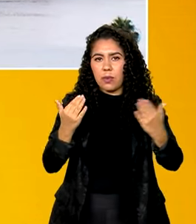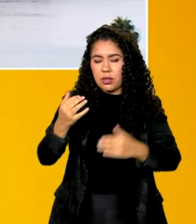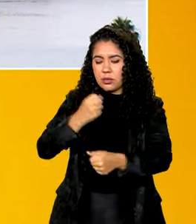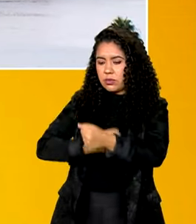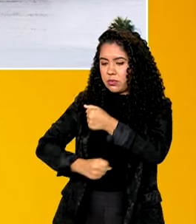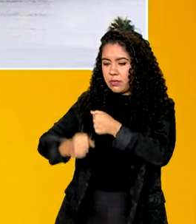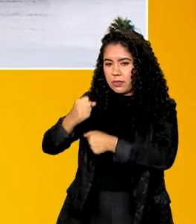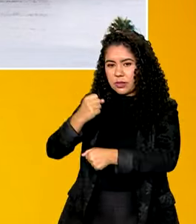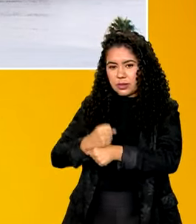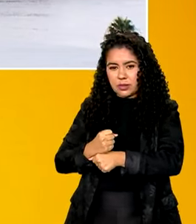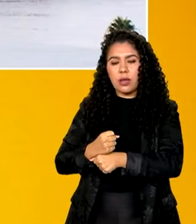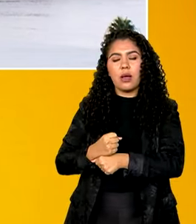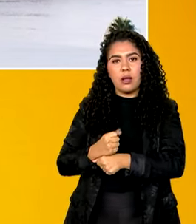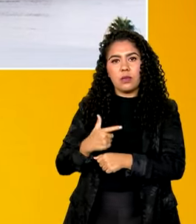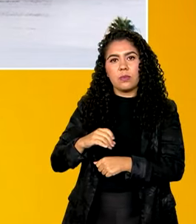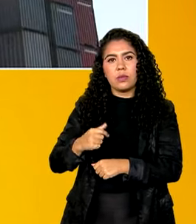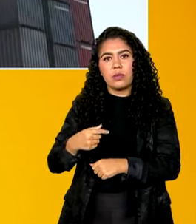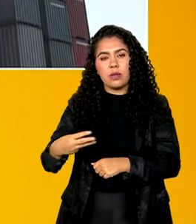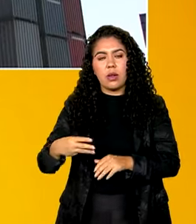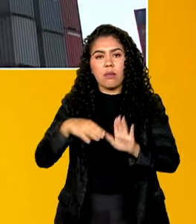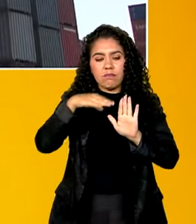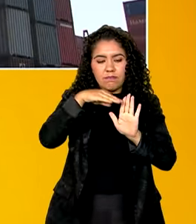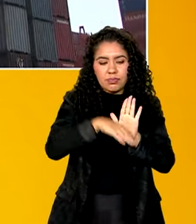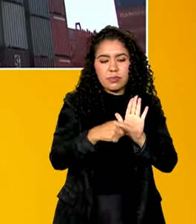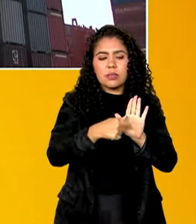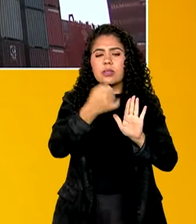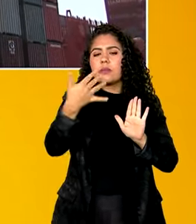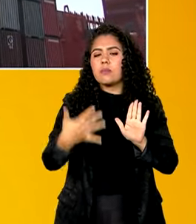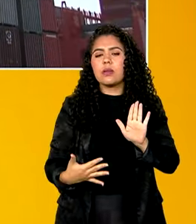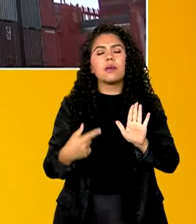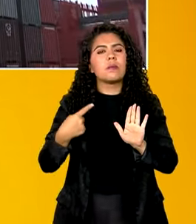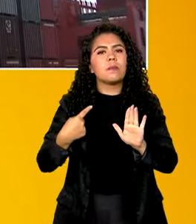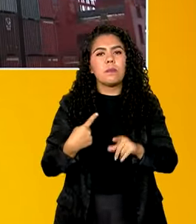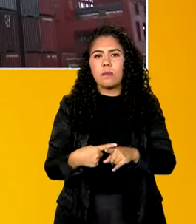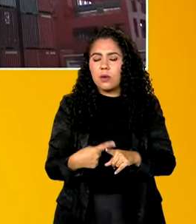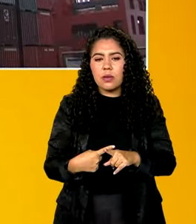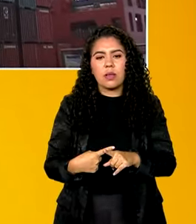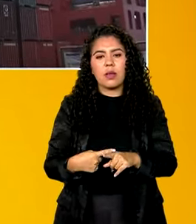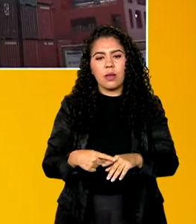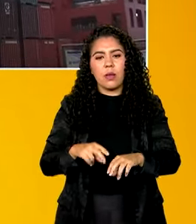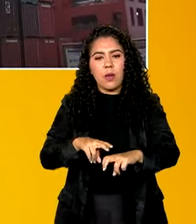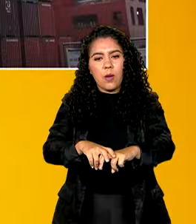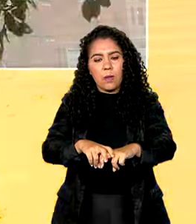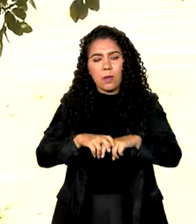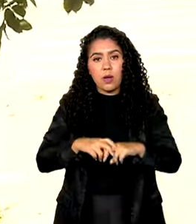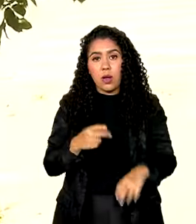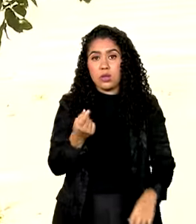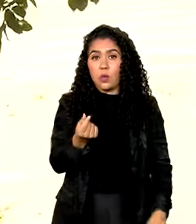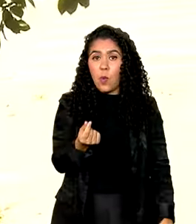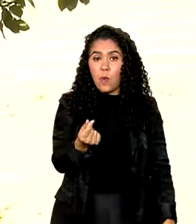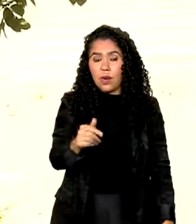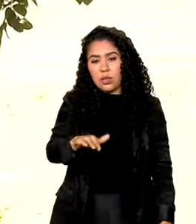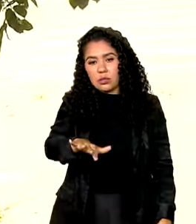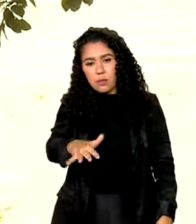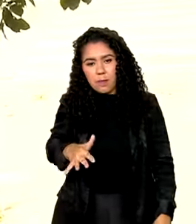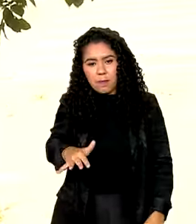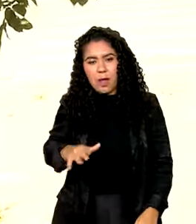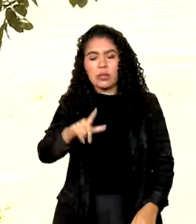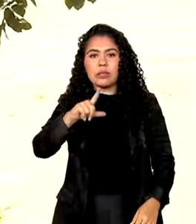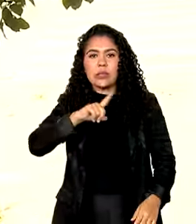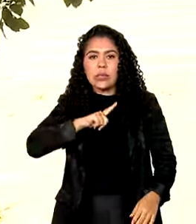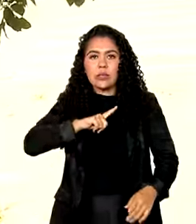ano passado. Essa queda é explicada principalmente pelo preço médio praticado no